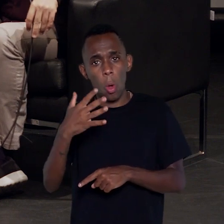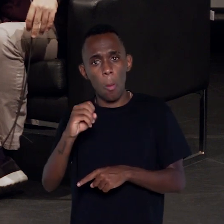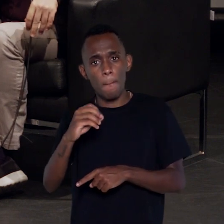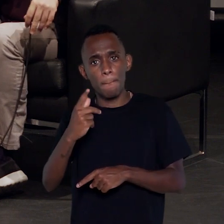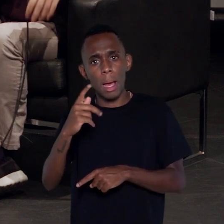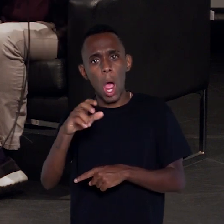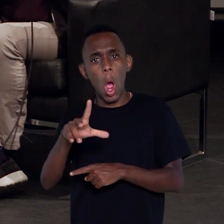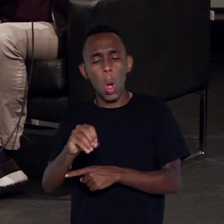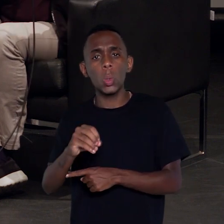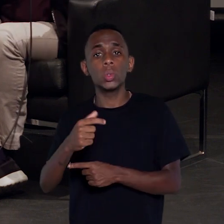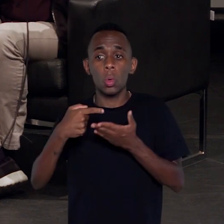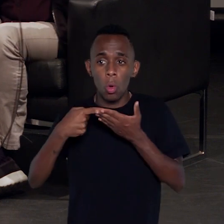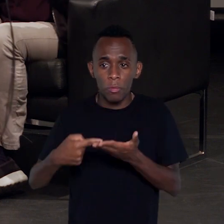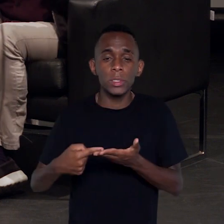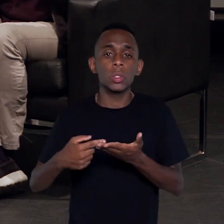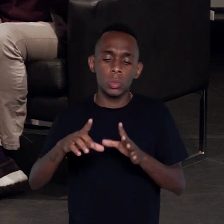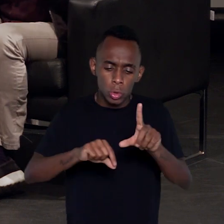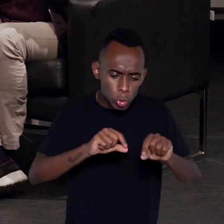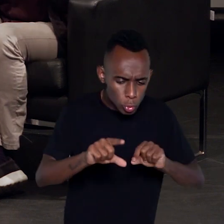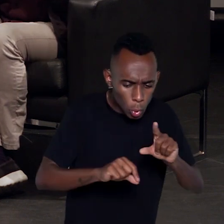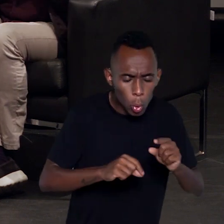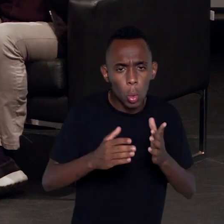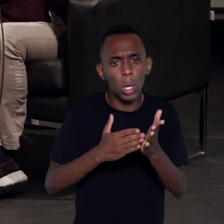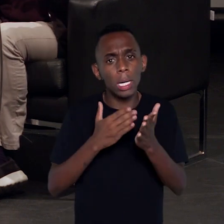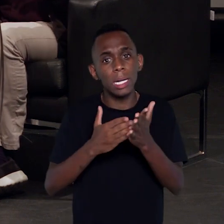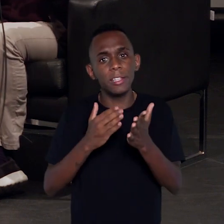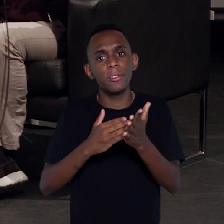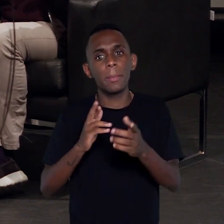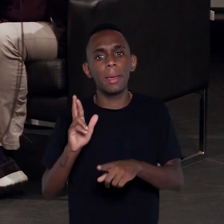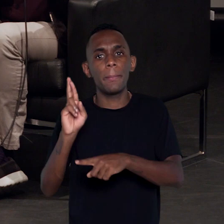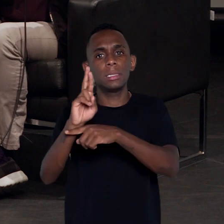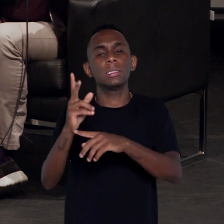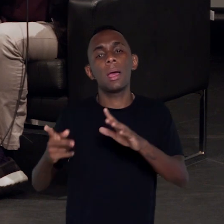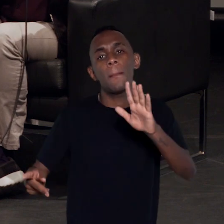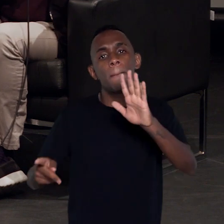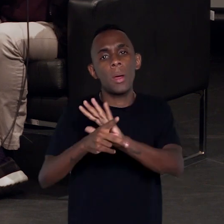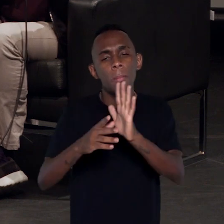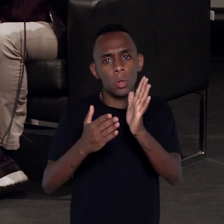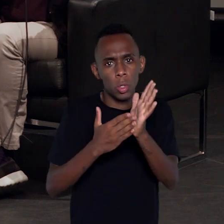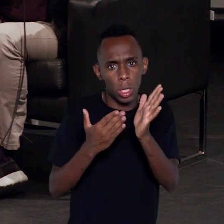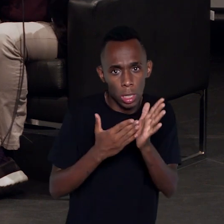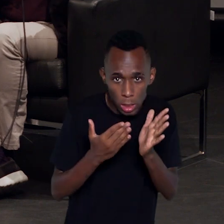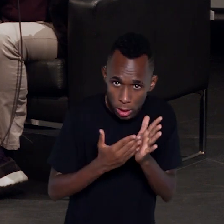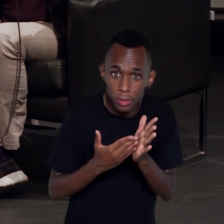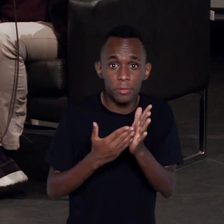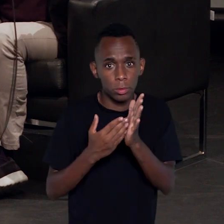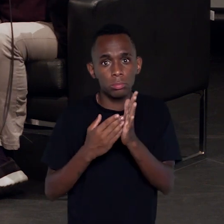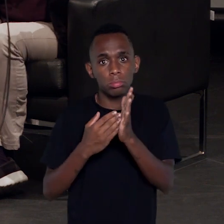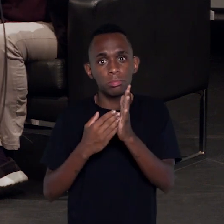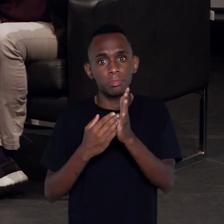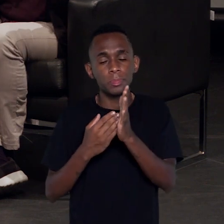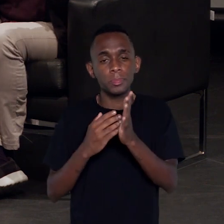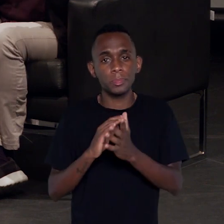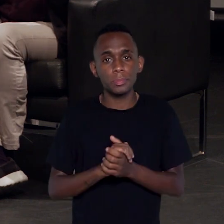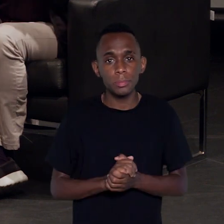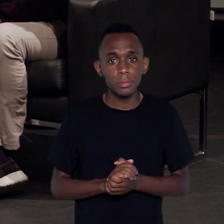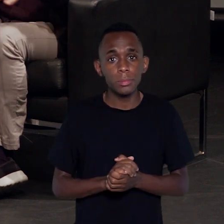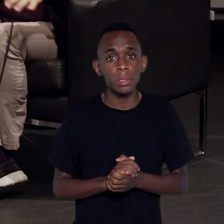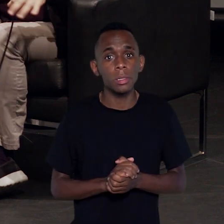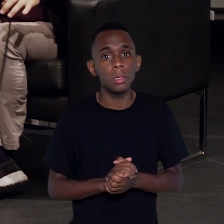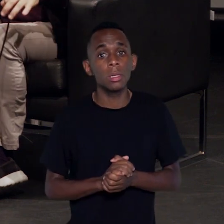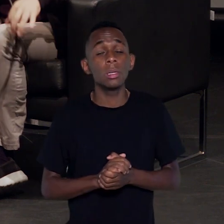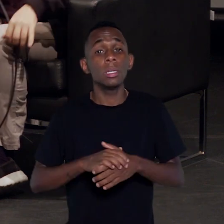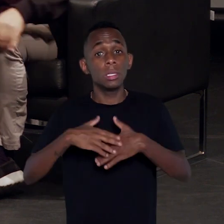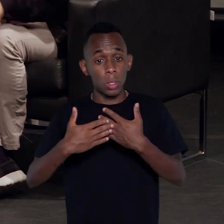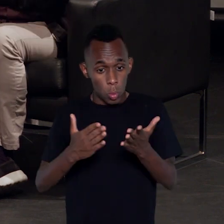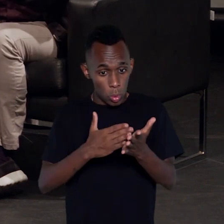escolher livros, né, que representassem o bicentenário da independência, 200 livros para o bicentenário da independência. E